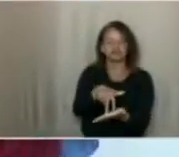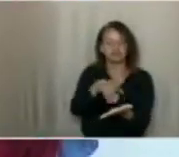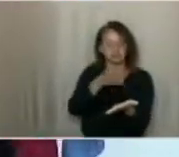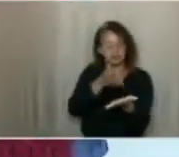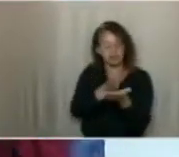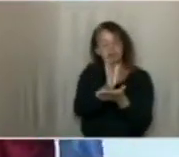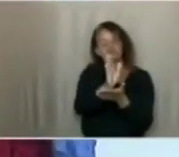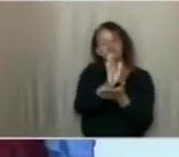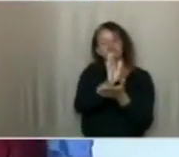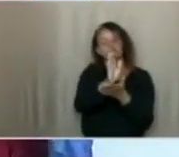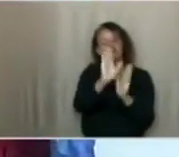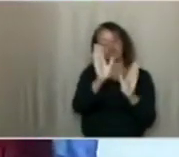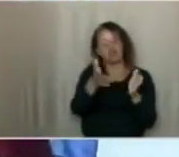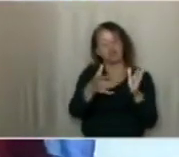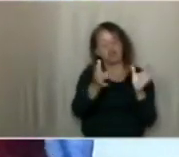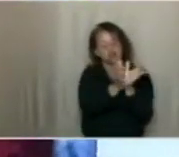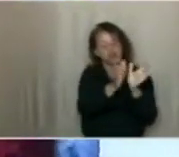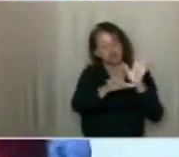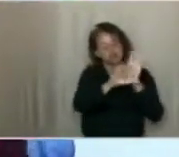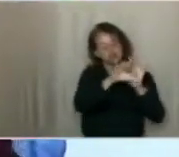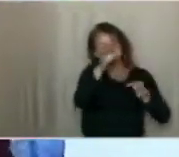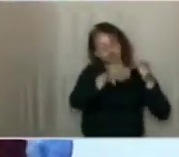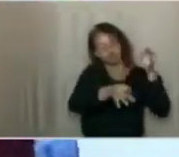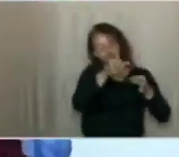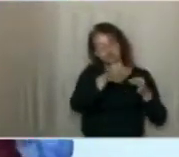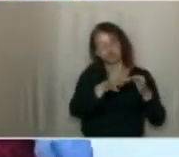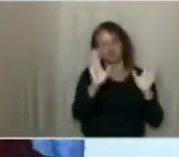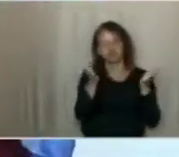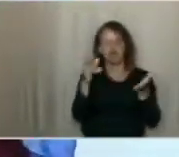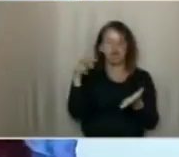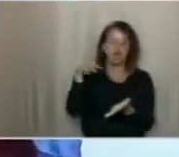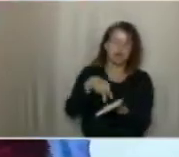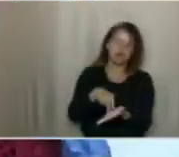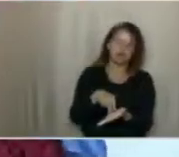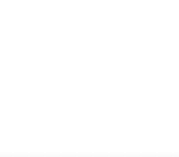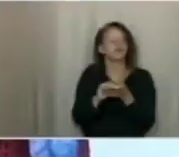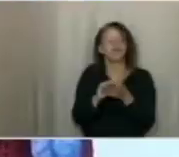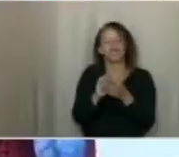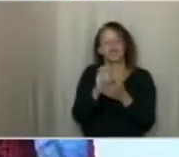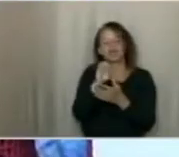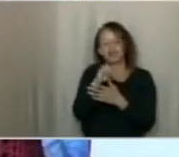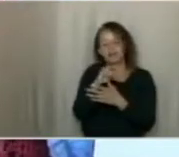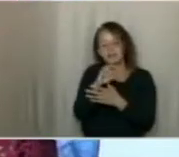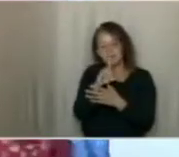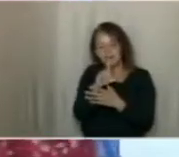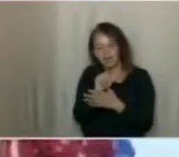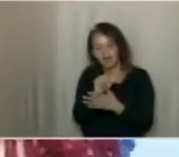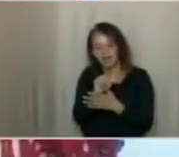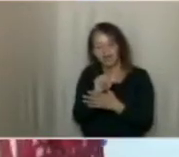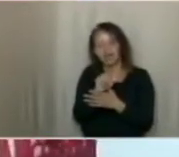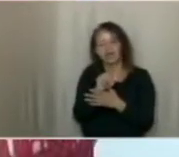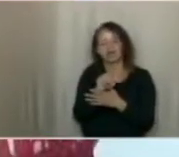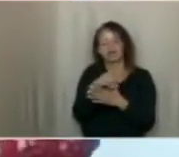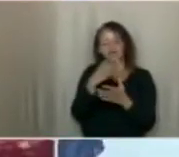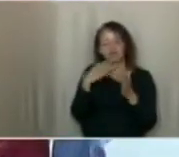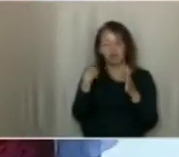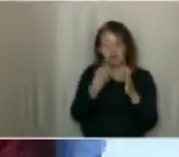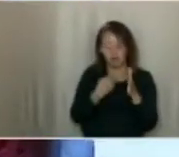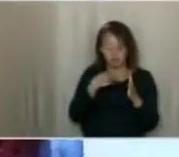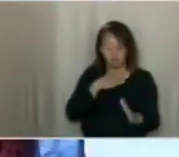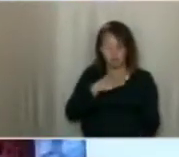aprovada pela comissão de legislação e justiça está aqui para ser votada a emenda do nosso mandato